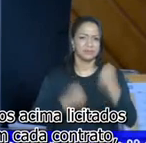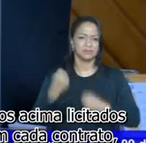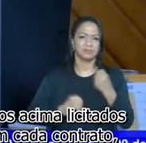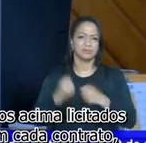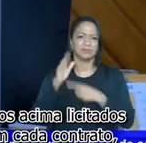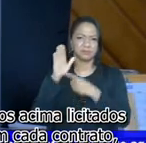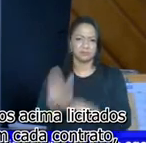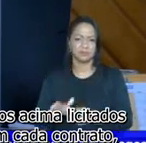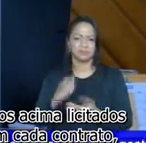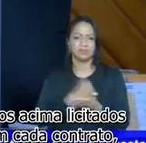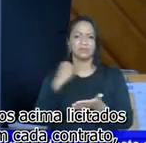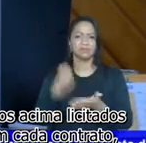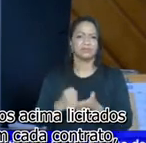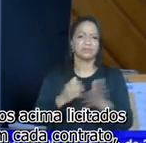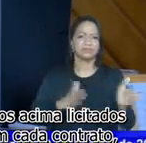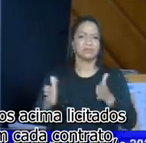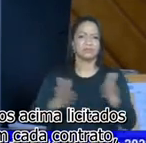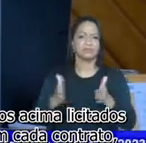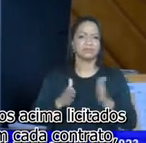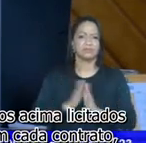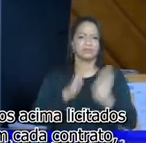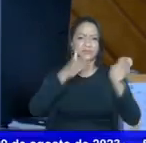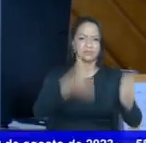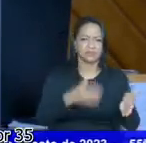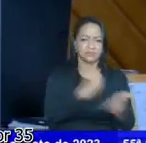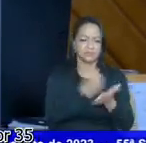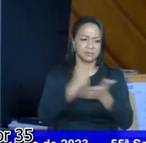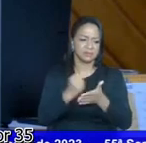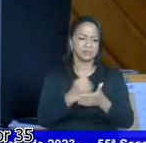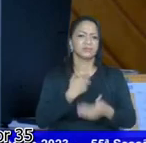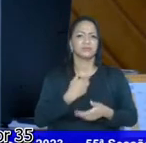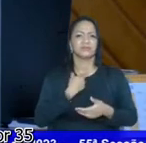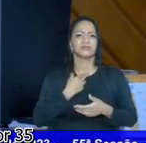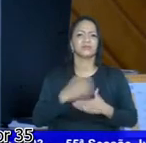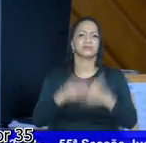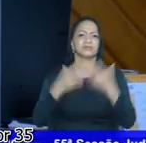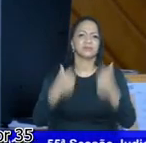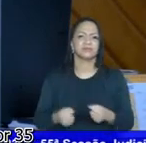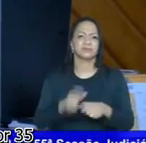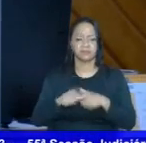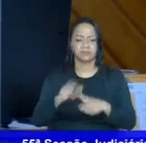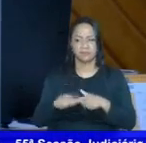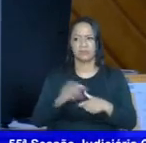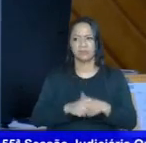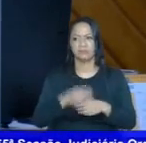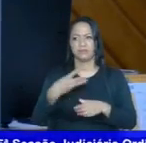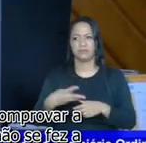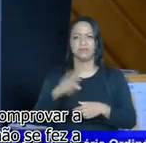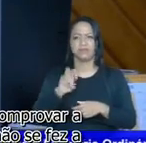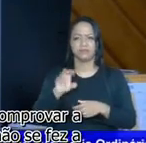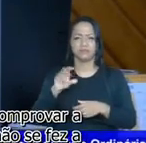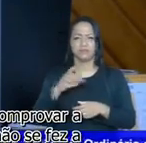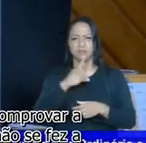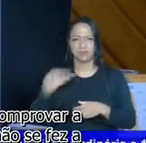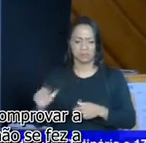listados demonstra que houve a contratação por períodos específicos em cada contrato, não se podendo afirmar que todos foram locados por 35 dias.